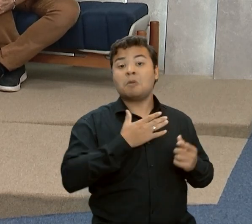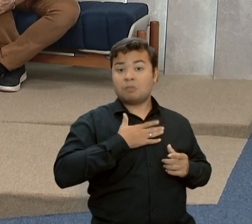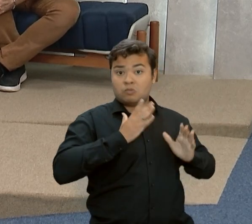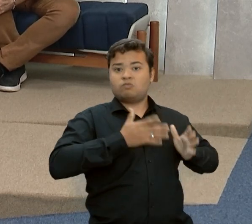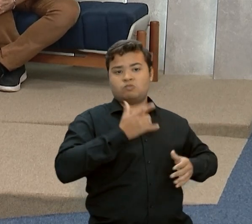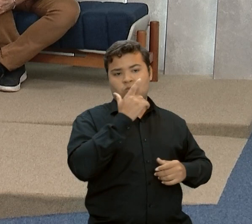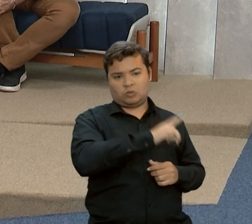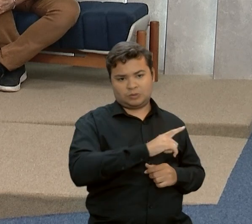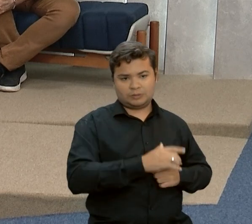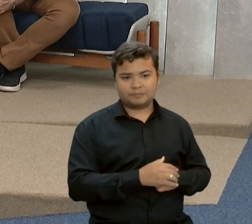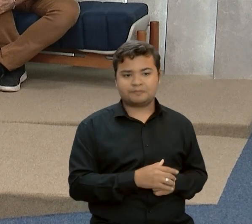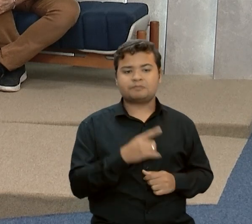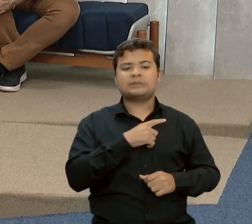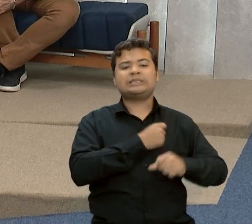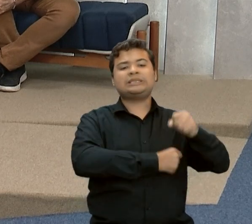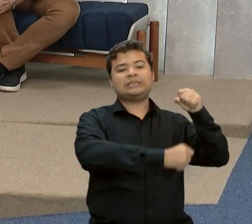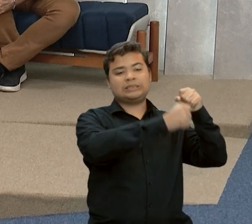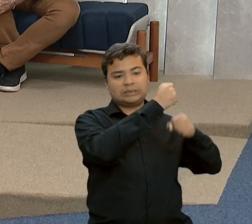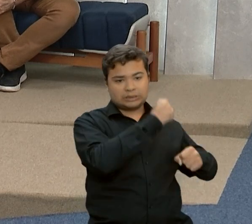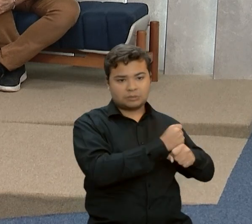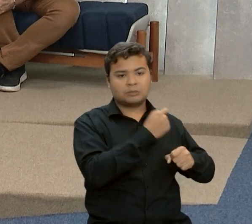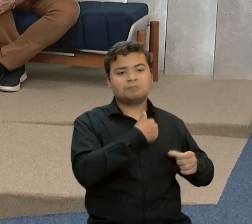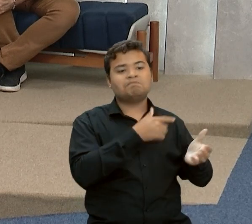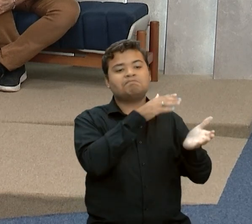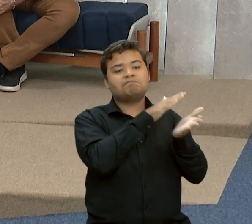passado, né, em outubro do ano passado.